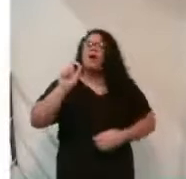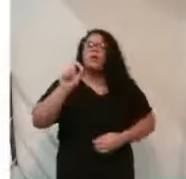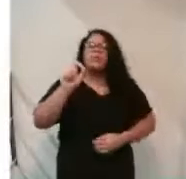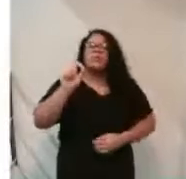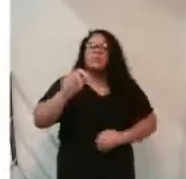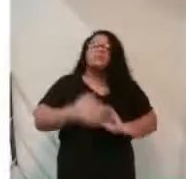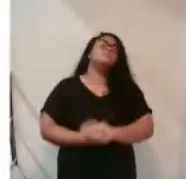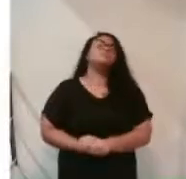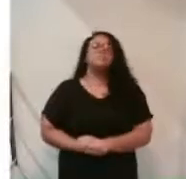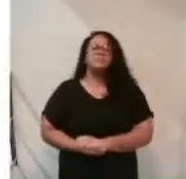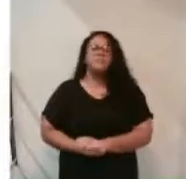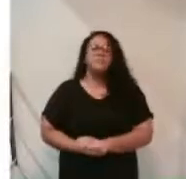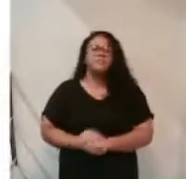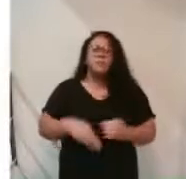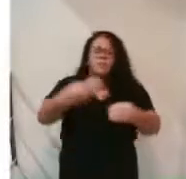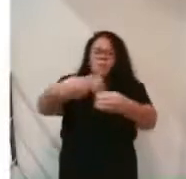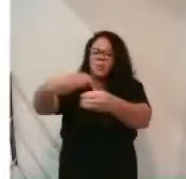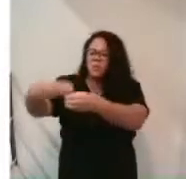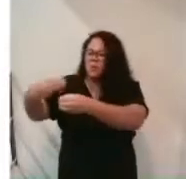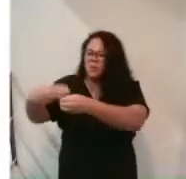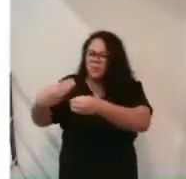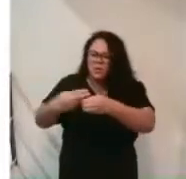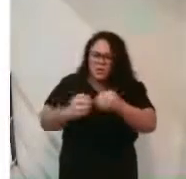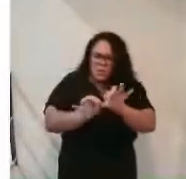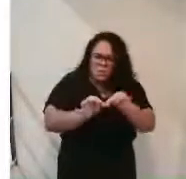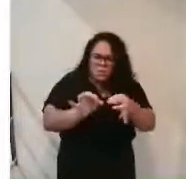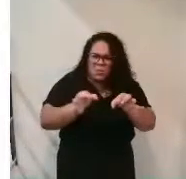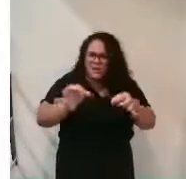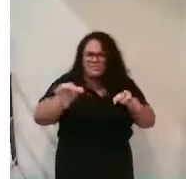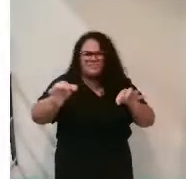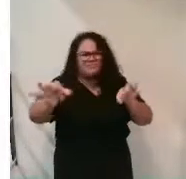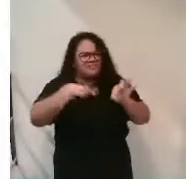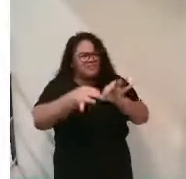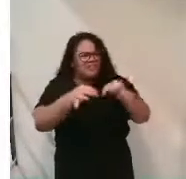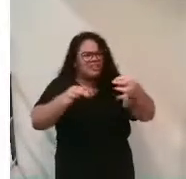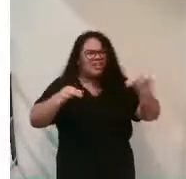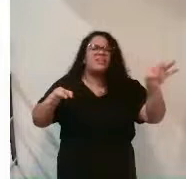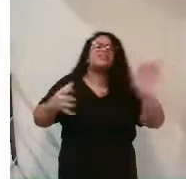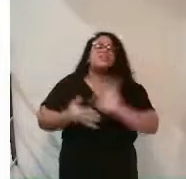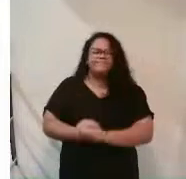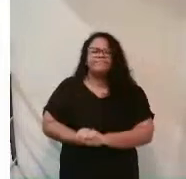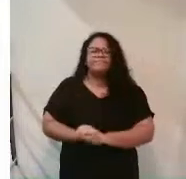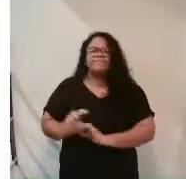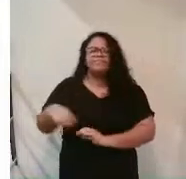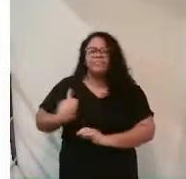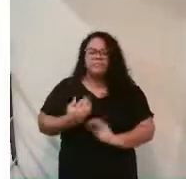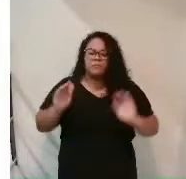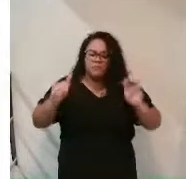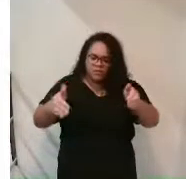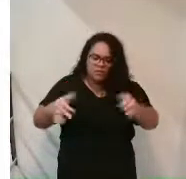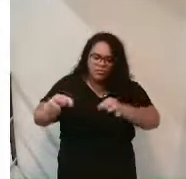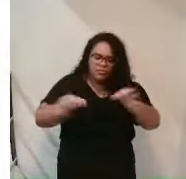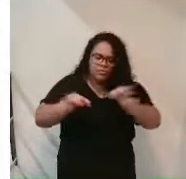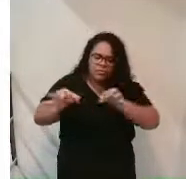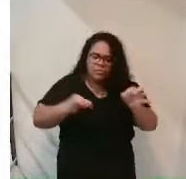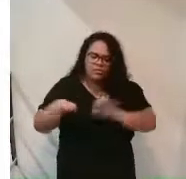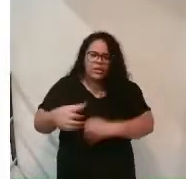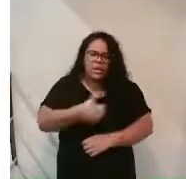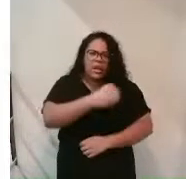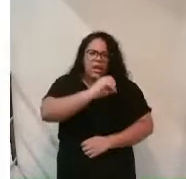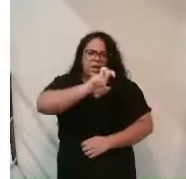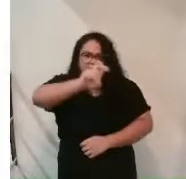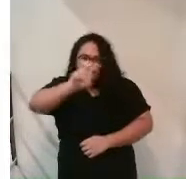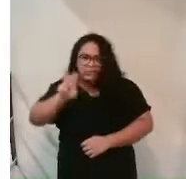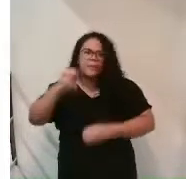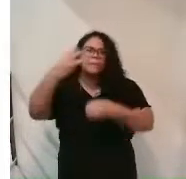os municípios e os aterros. Por isso que nós dividimos os 105 municípios entre 6 agrupamentos,